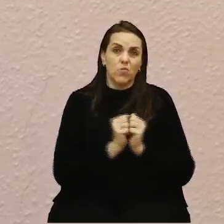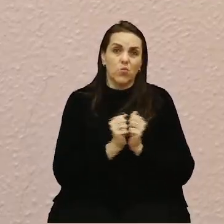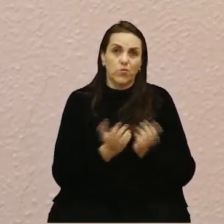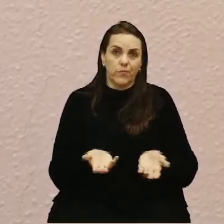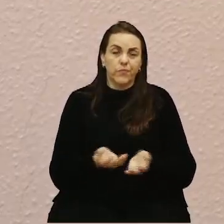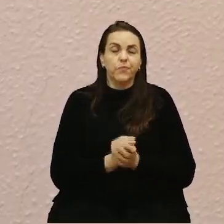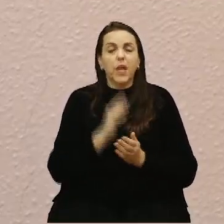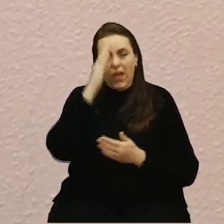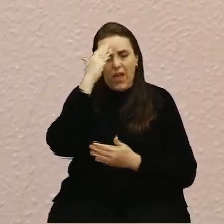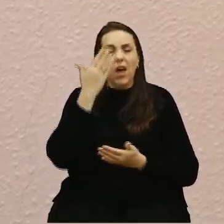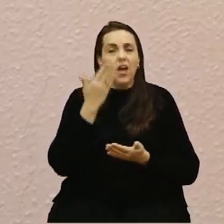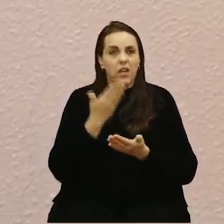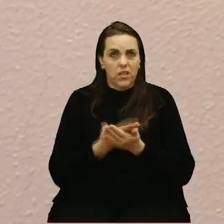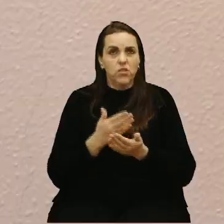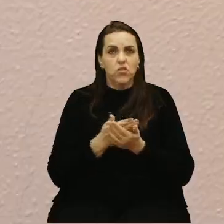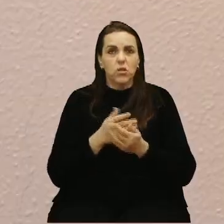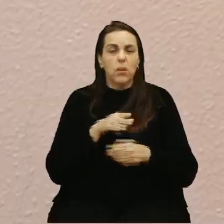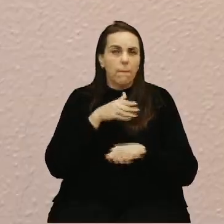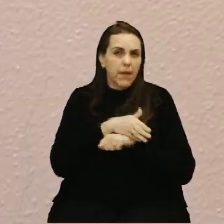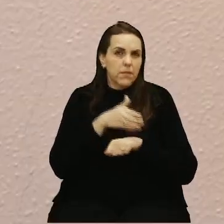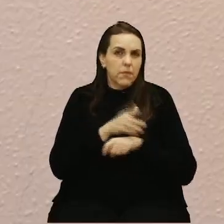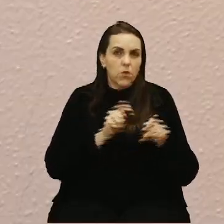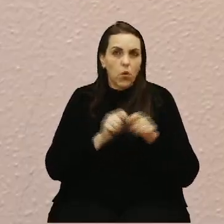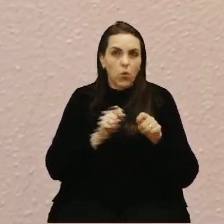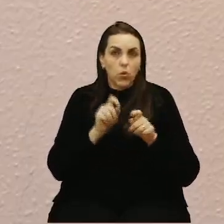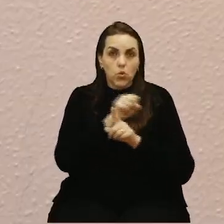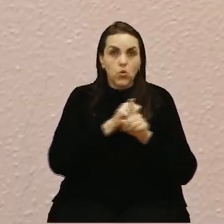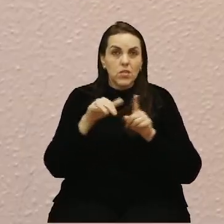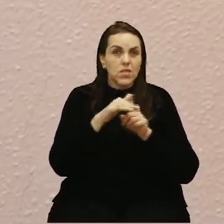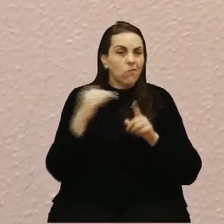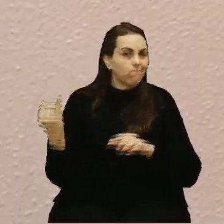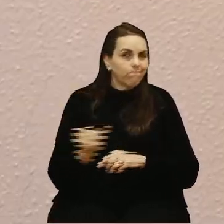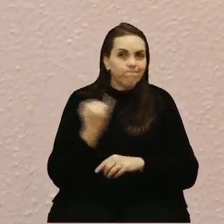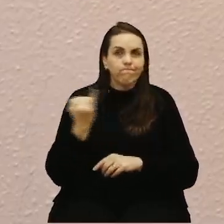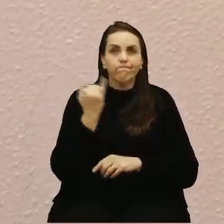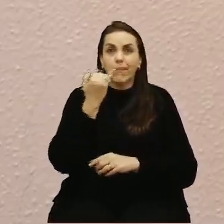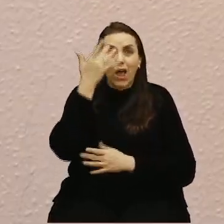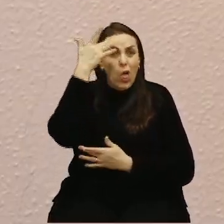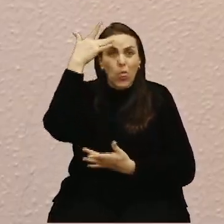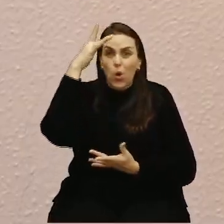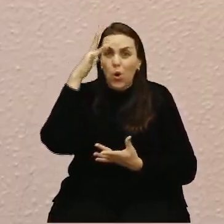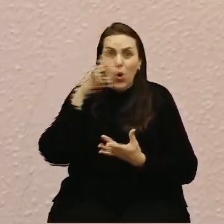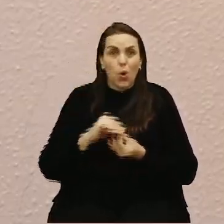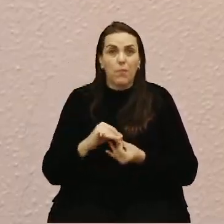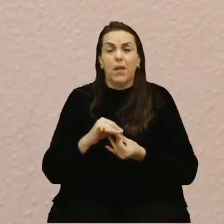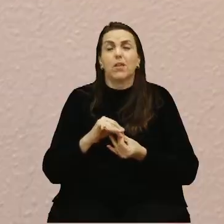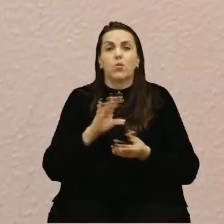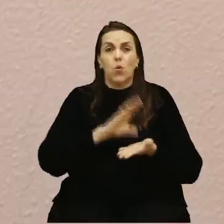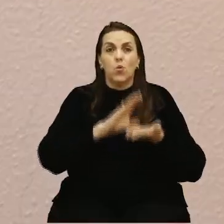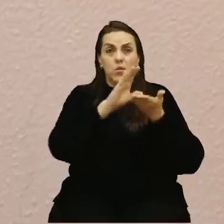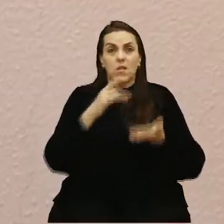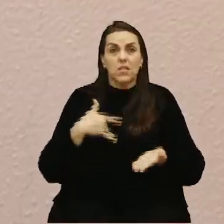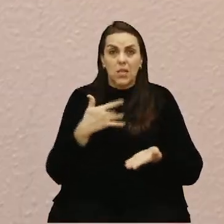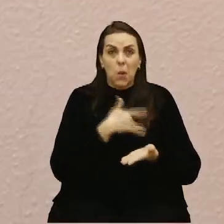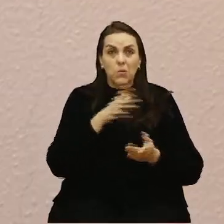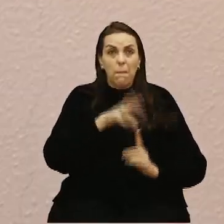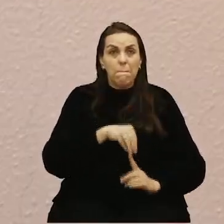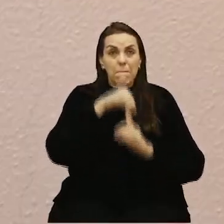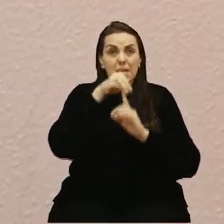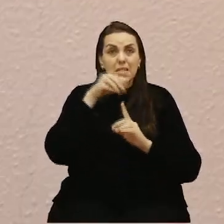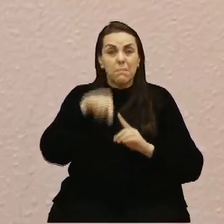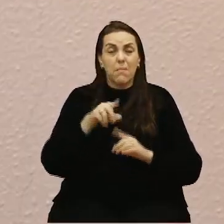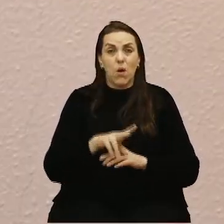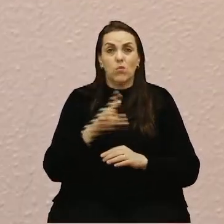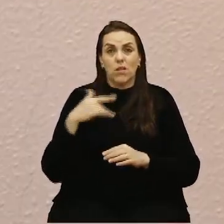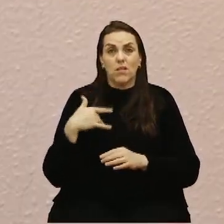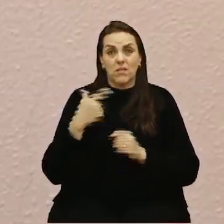a participação e controle social são fundamentais. Eu não compreendo porque o Conselho de Saúde, que é um dos principais conselhos da nossa cidade mais fortes, que